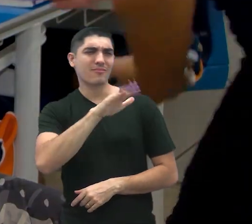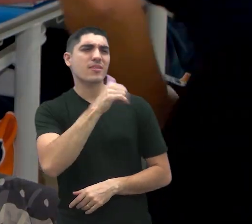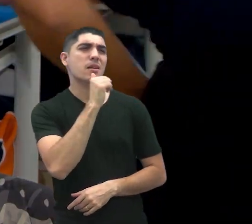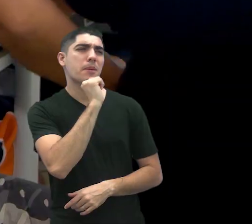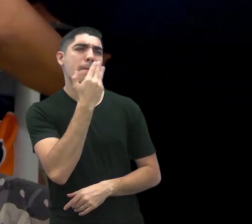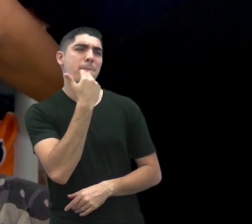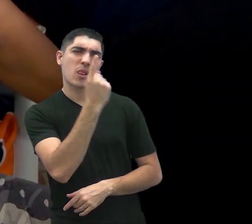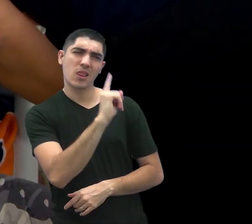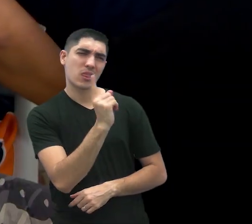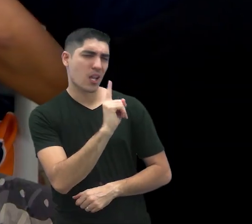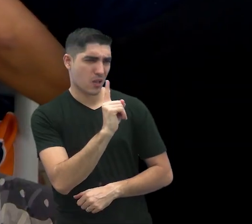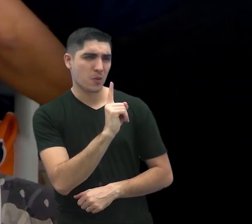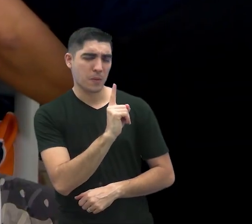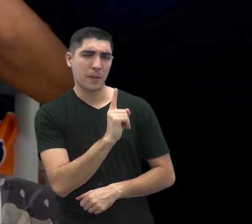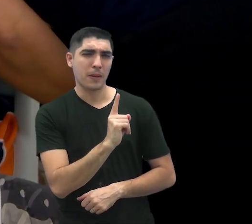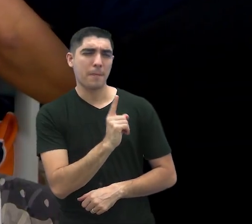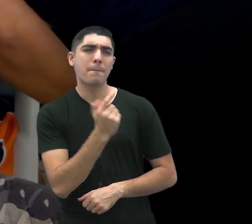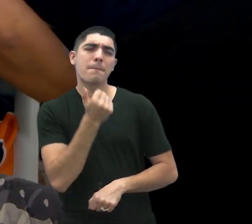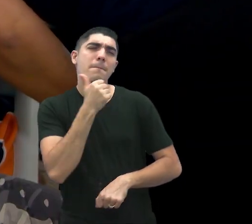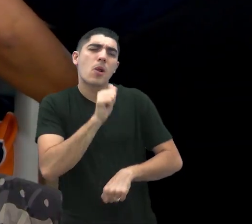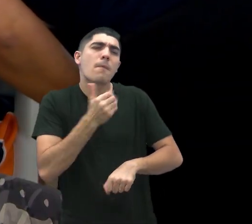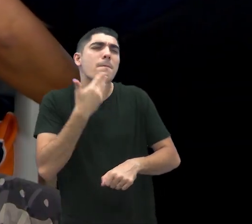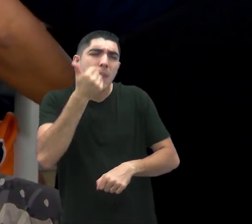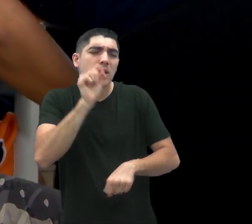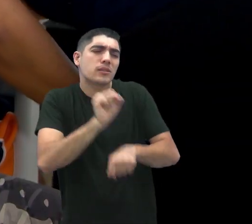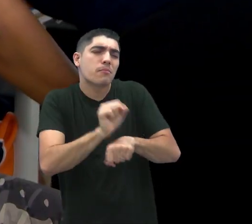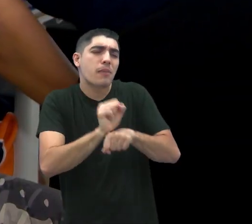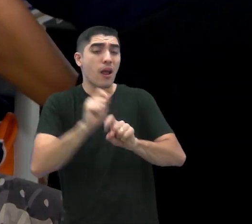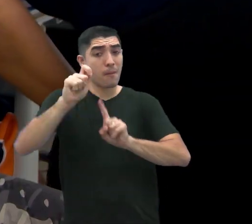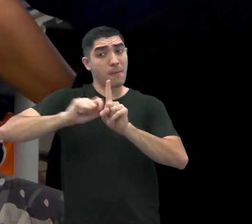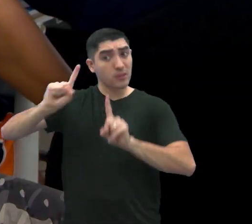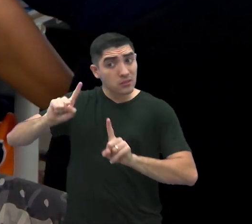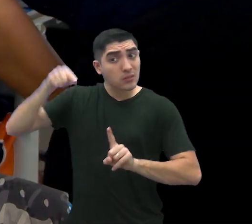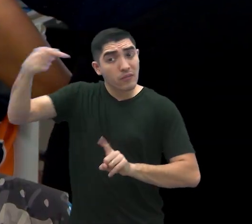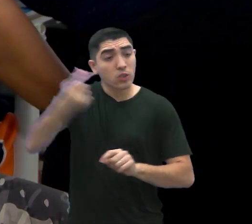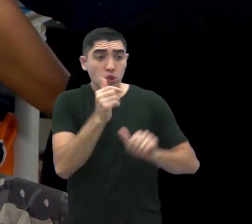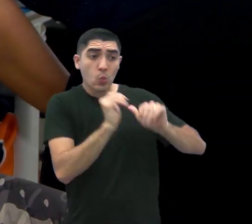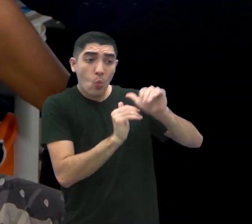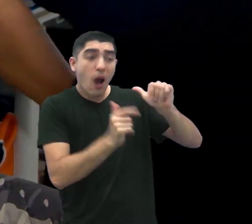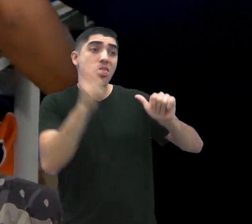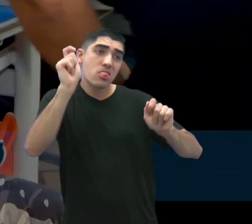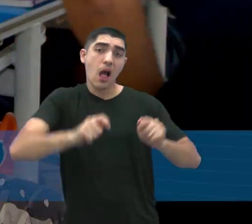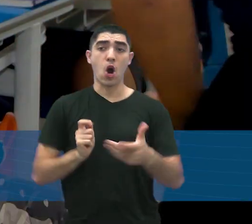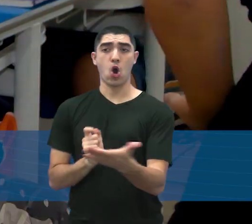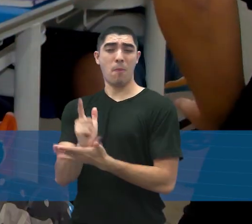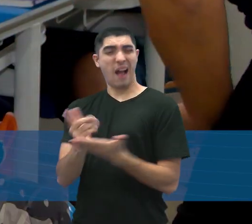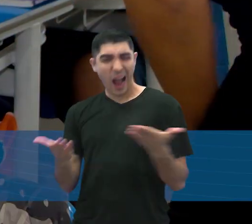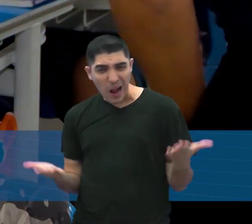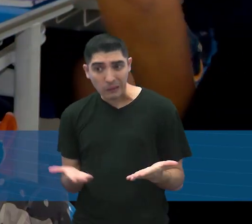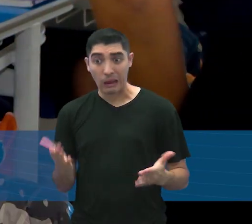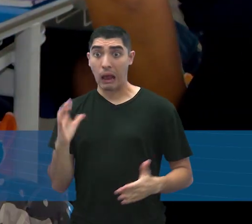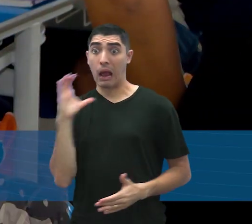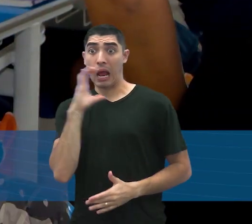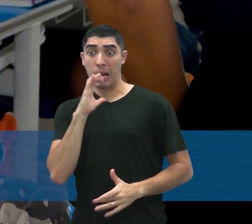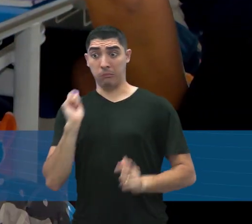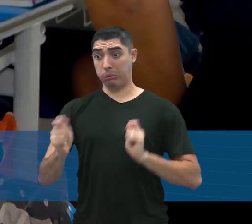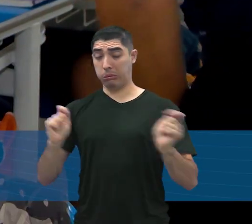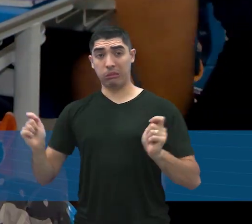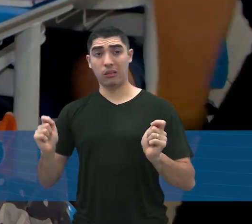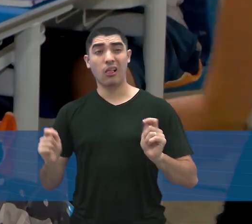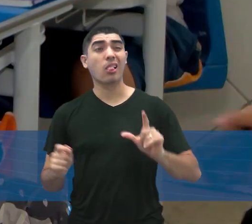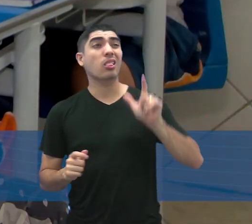mãe, vamos esperar para o mês que vem, aí a gente consegue comprar mais coisa do que comprar agora afobado e vai, se não